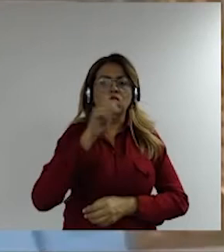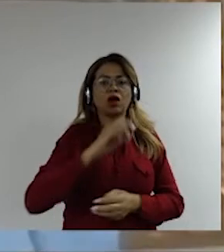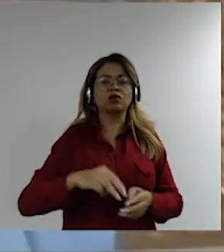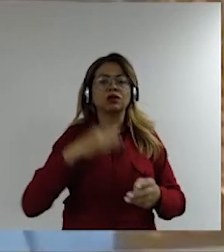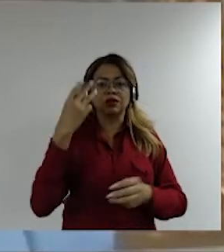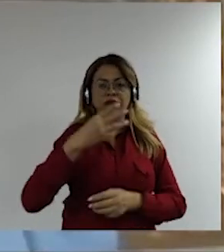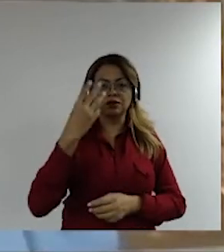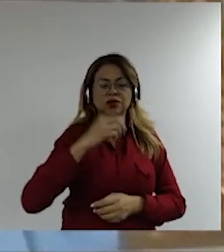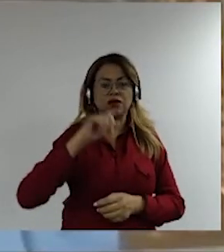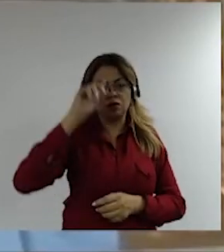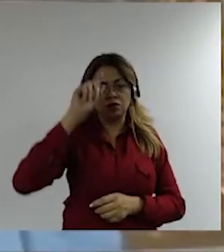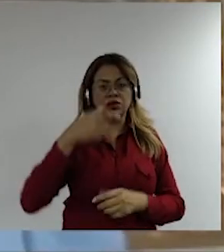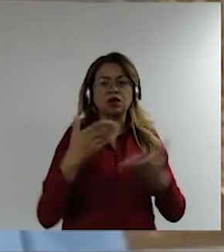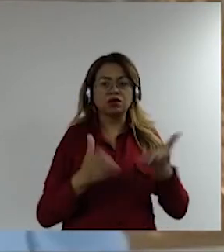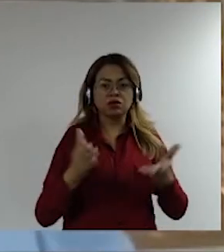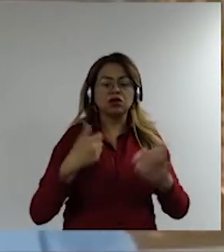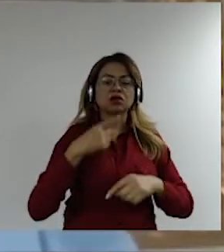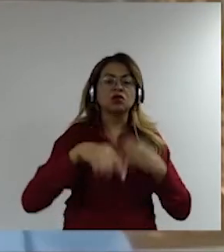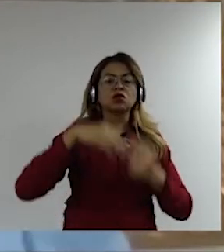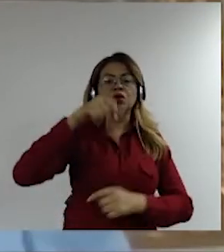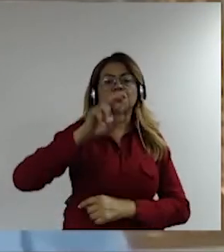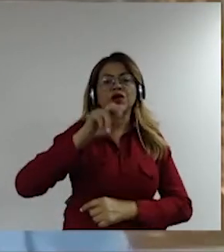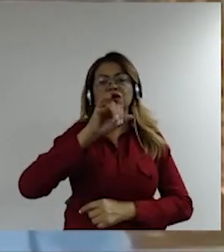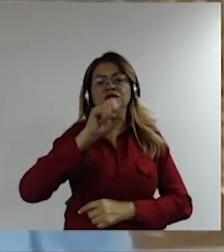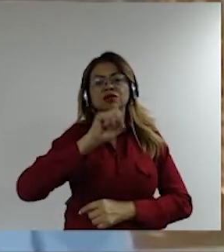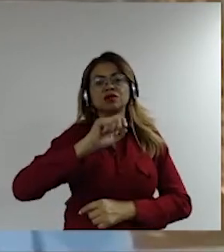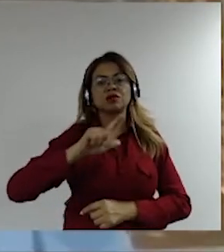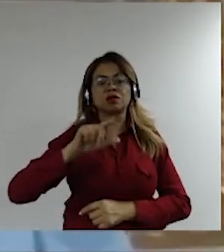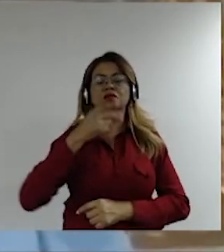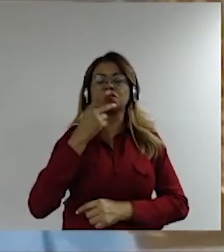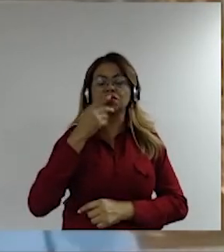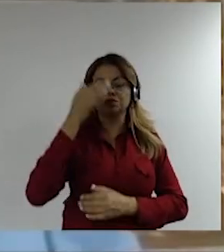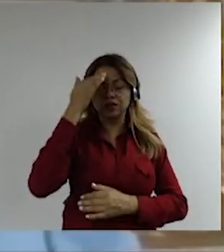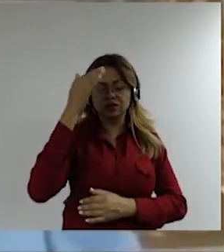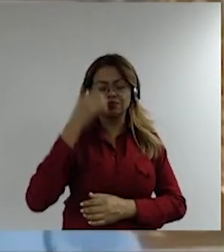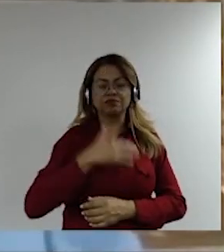mandato. Doutor Marisaldo, grande satisfação, a palavra é sua.